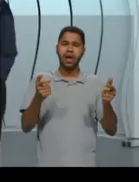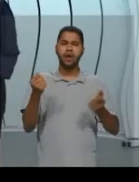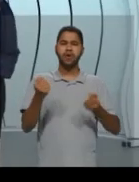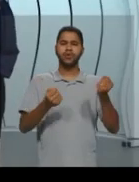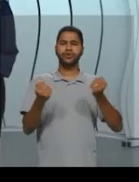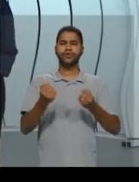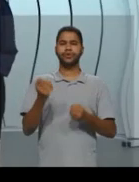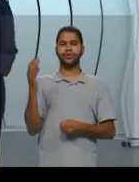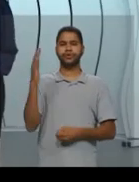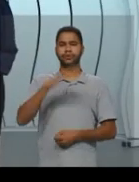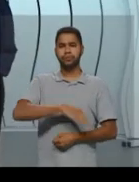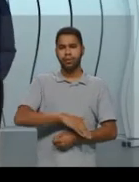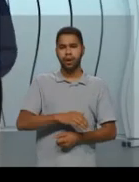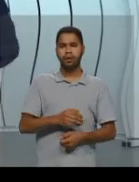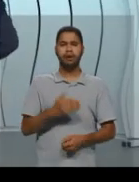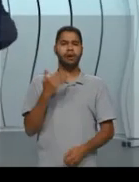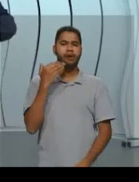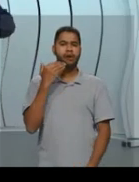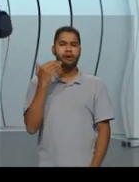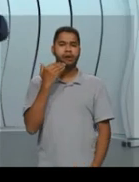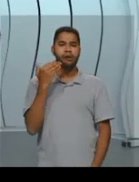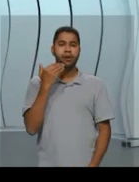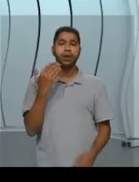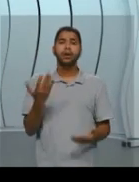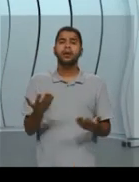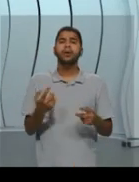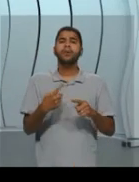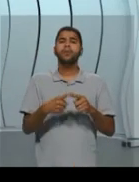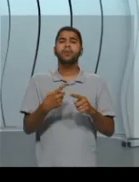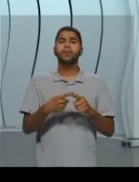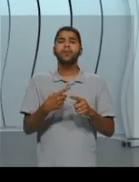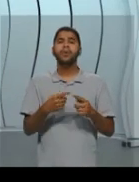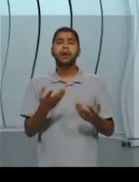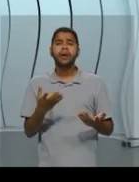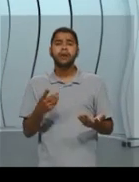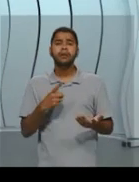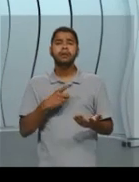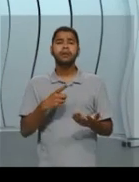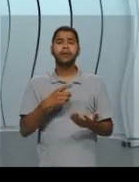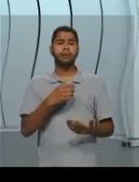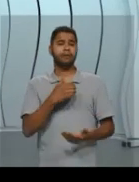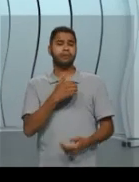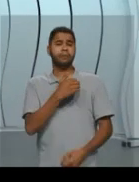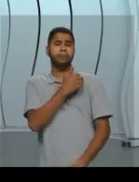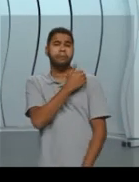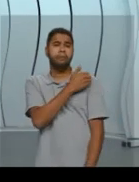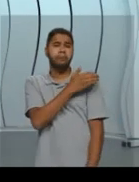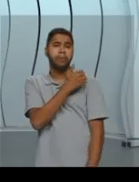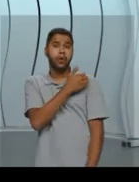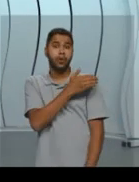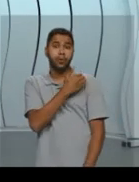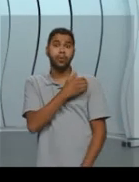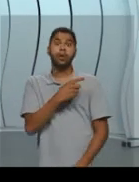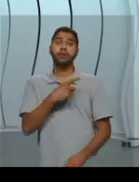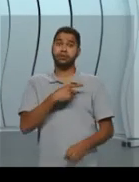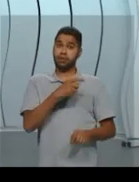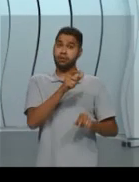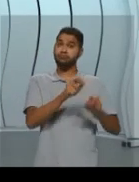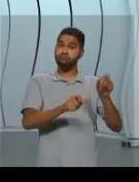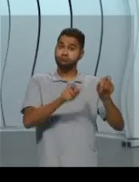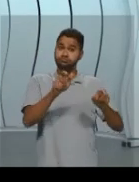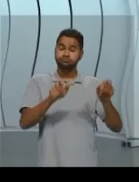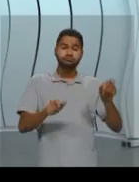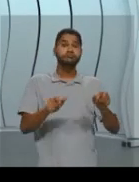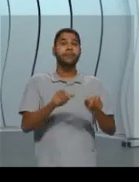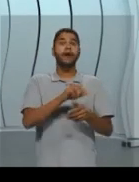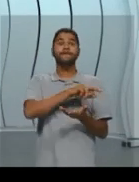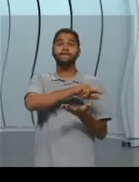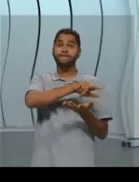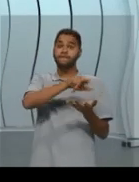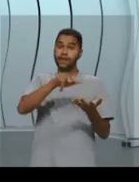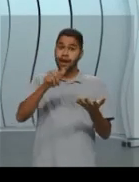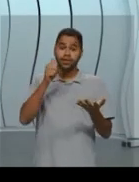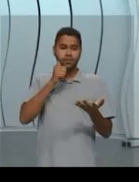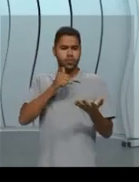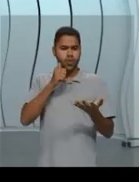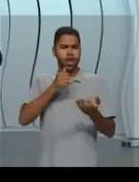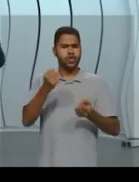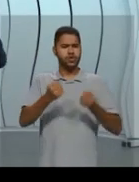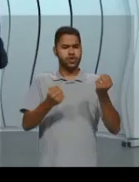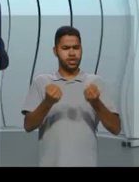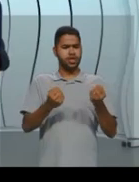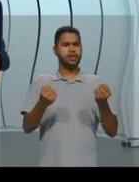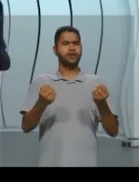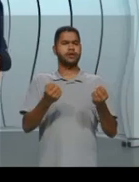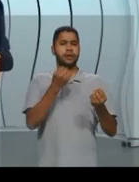que eu falo que é um preconceito? Porque existem muitas mulheres que dirigem bem, né? Inclusive eu. E existem